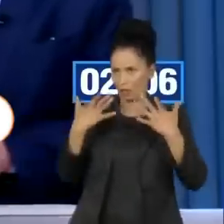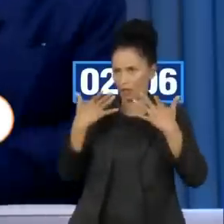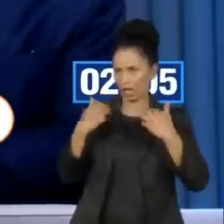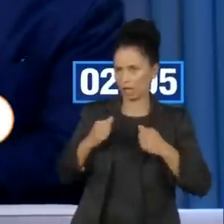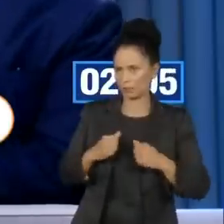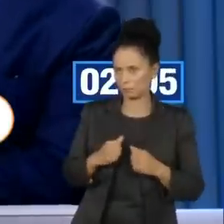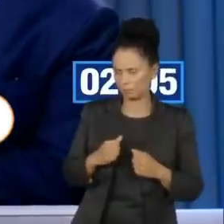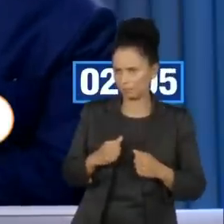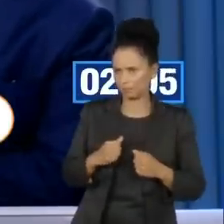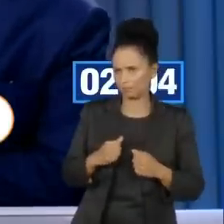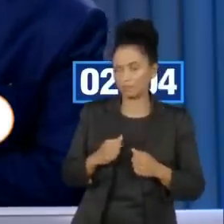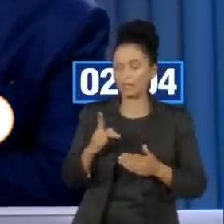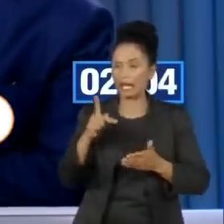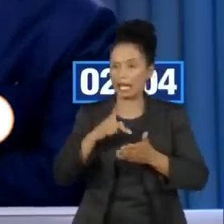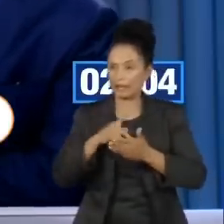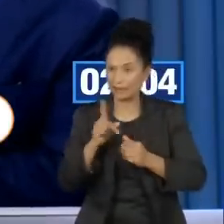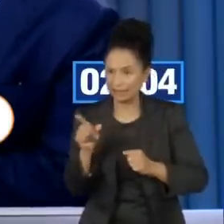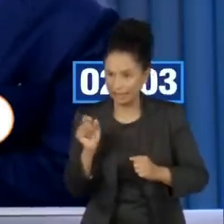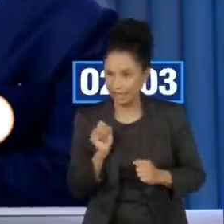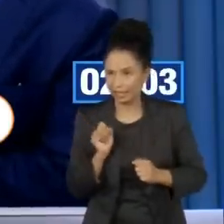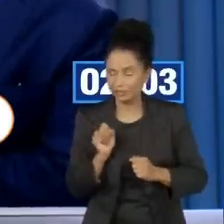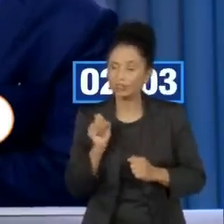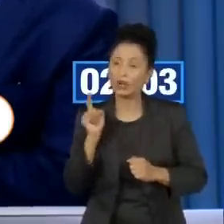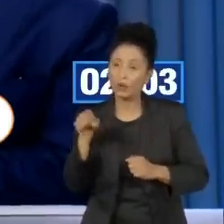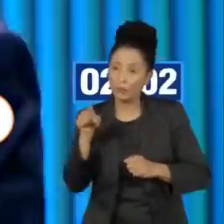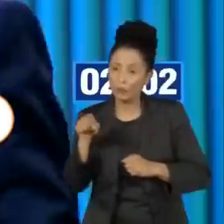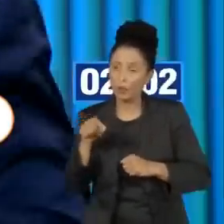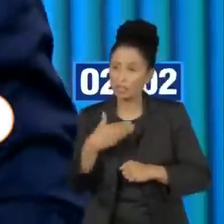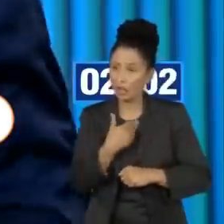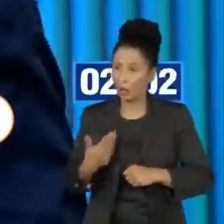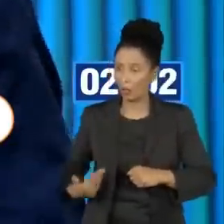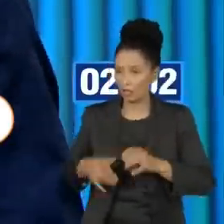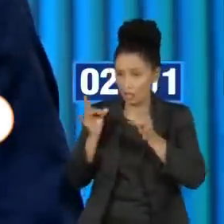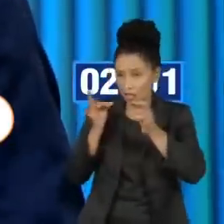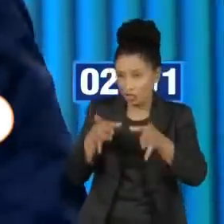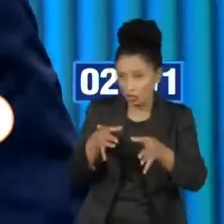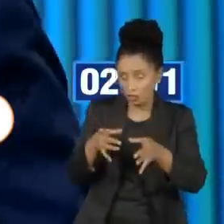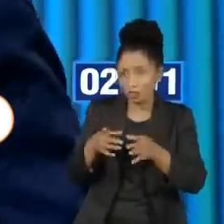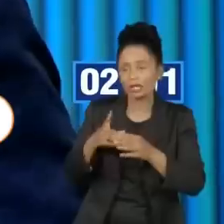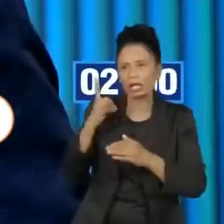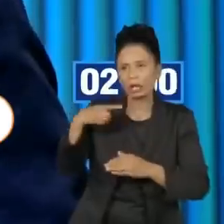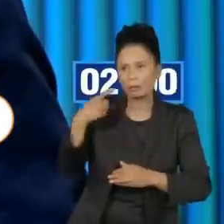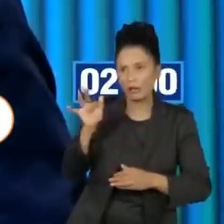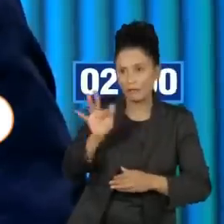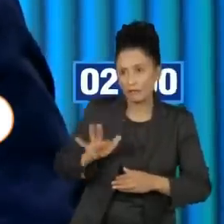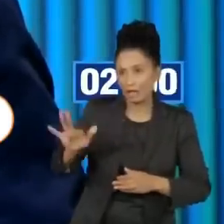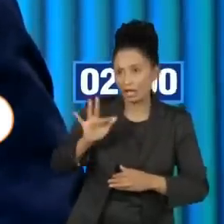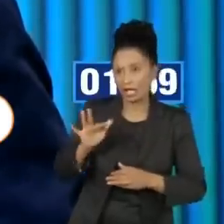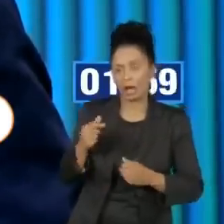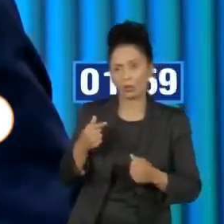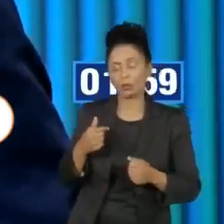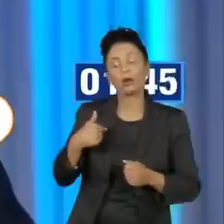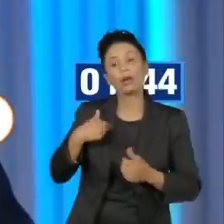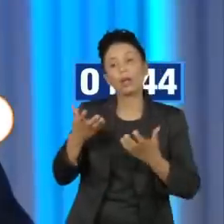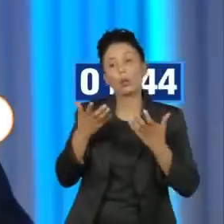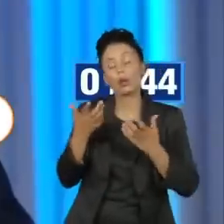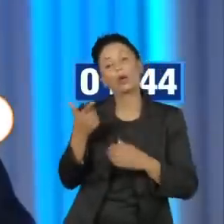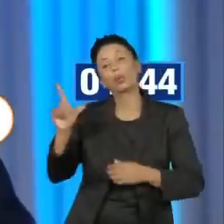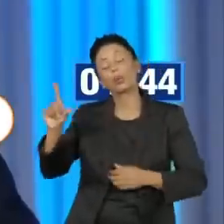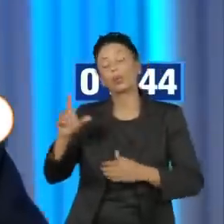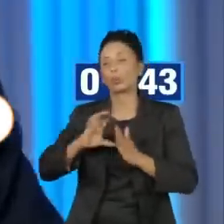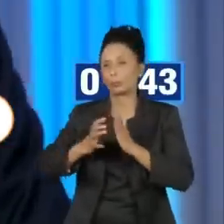a verdade não reclama você saiu do governo para ser candidato a Deputado Federal contra minha vontade que queria que você fosse para o governo DF